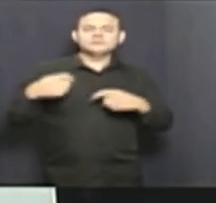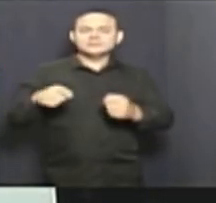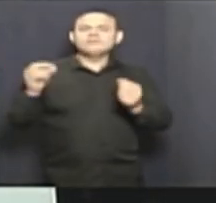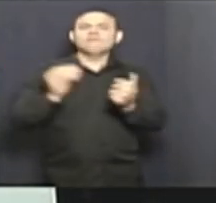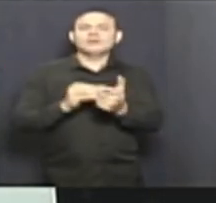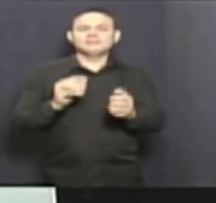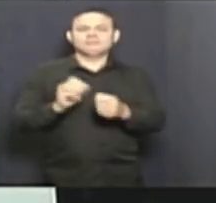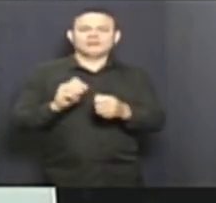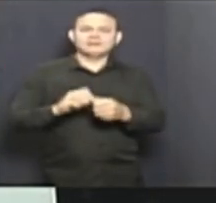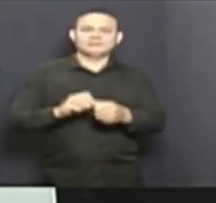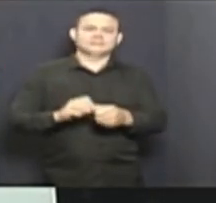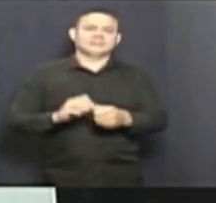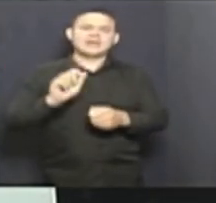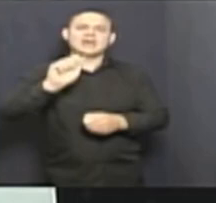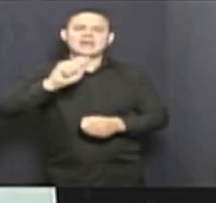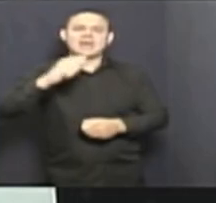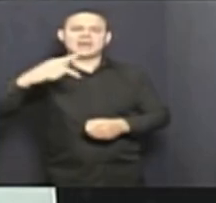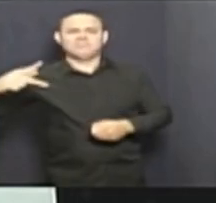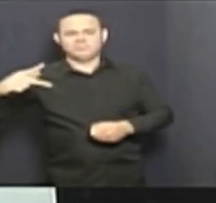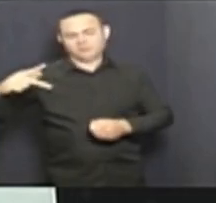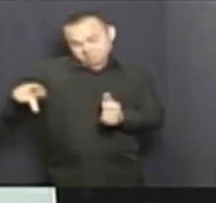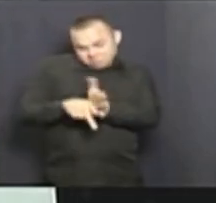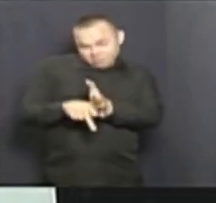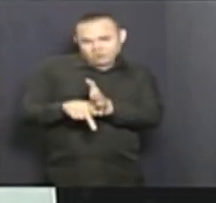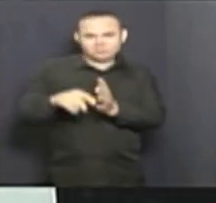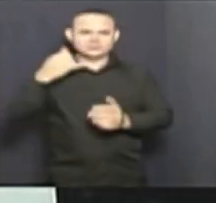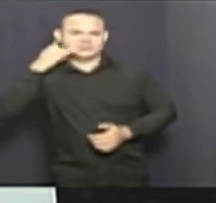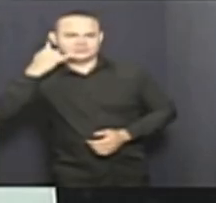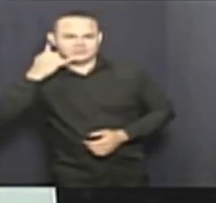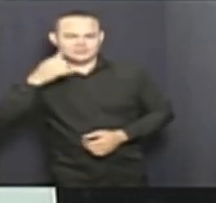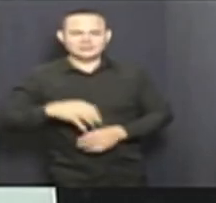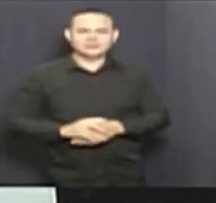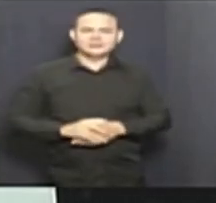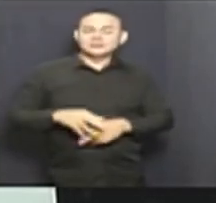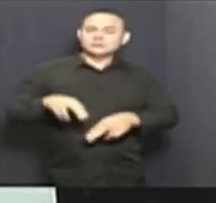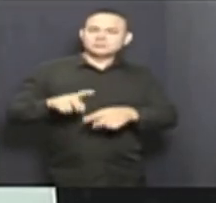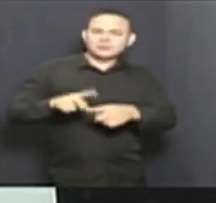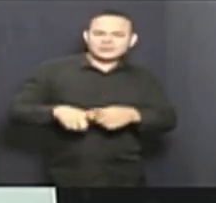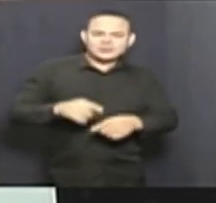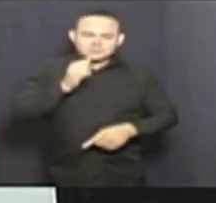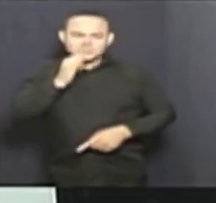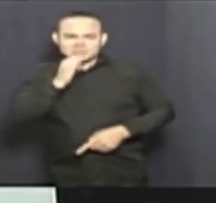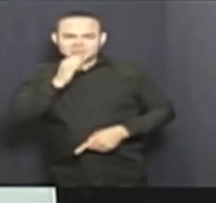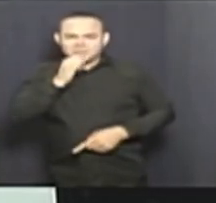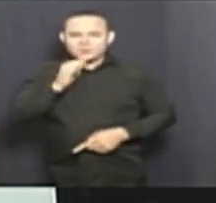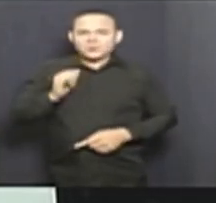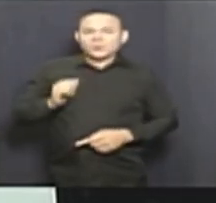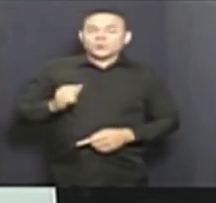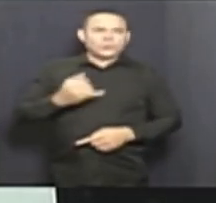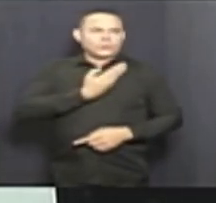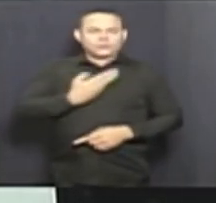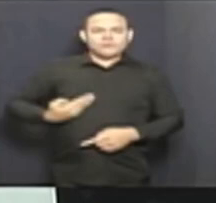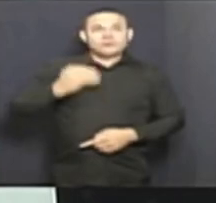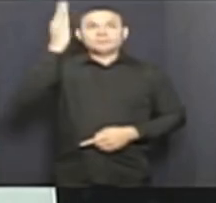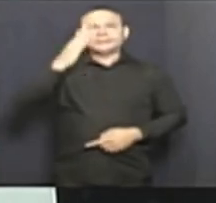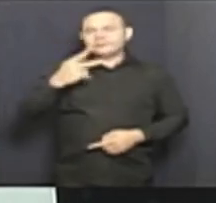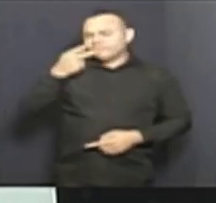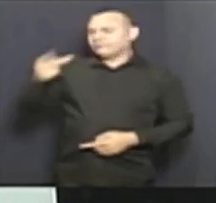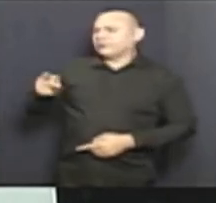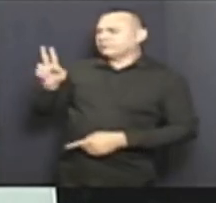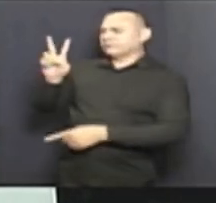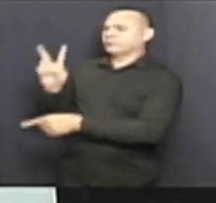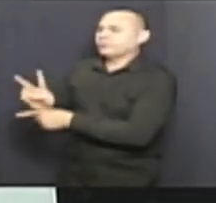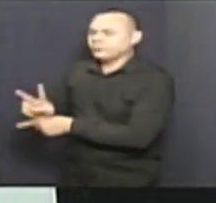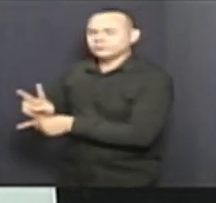esse fim só que há um jogo de empurra a união diz o estado cuida o estado de sua competência da união não há vontade